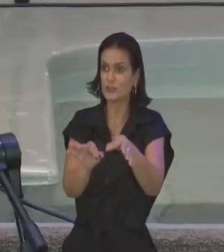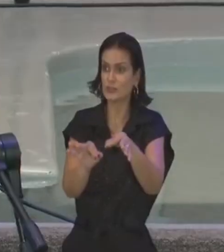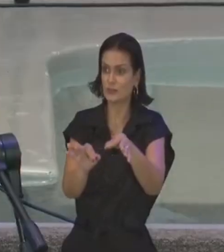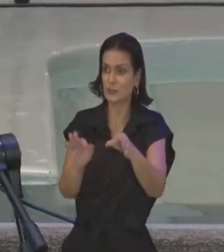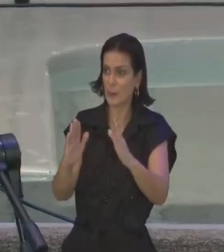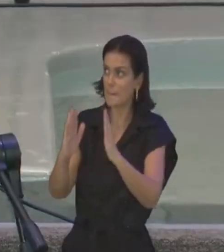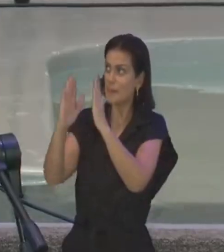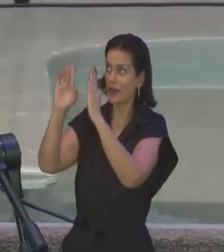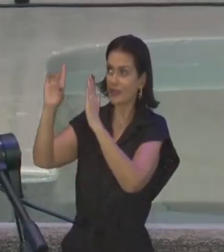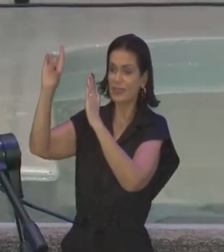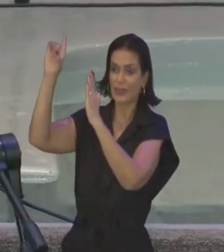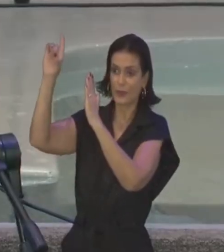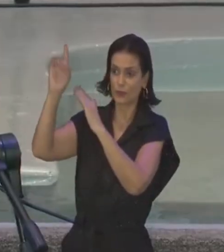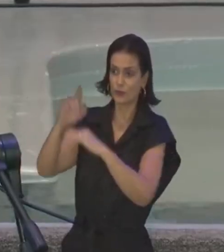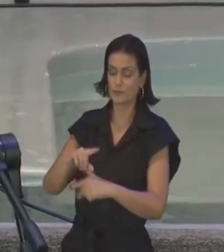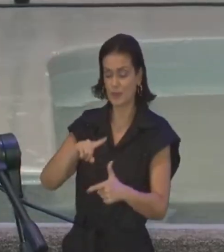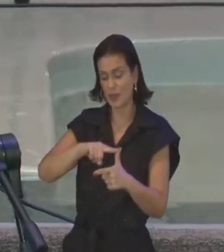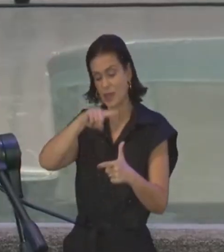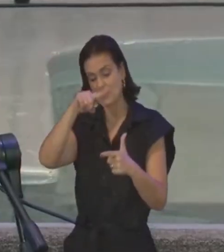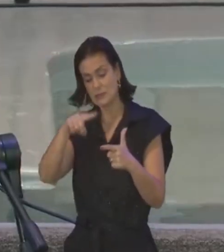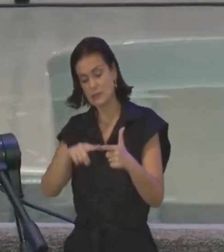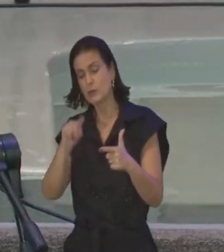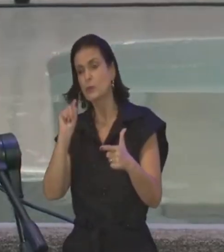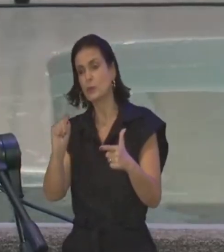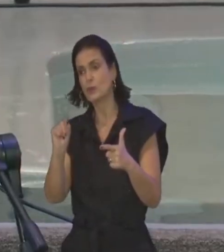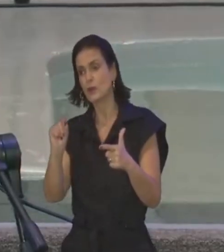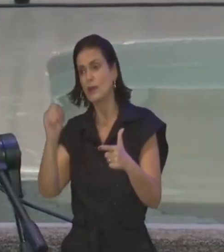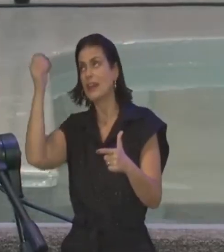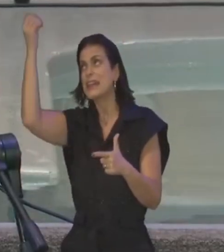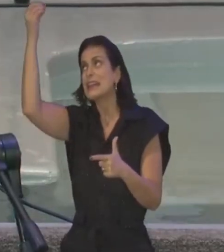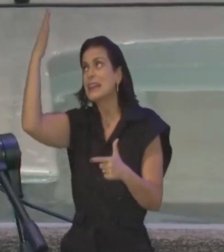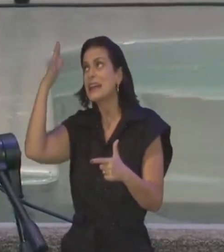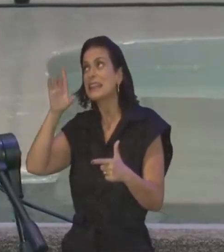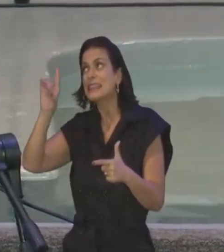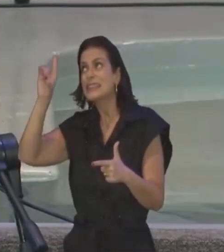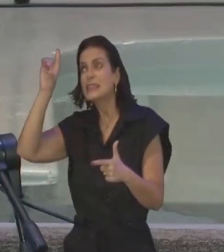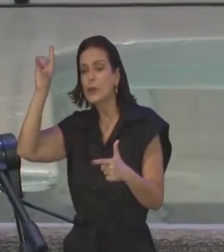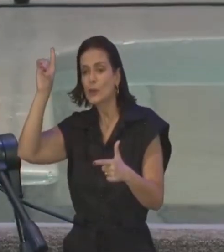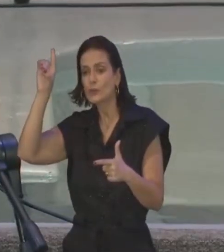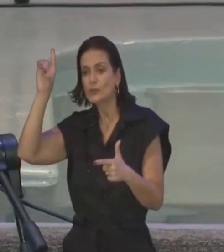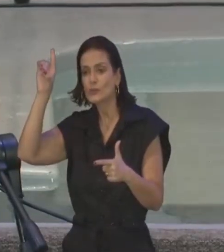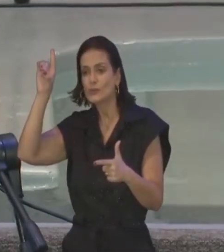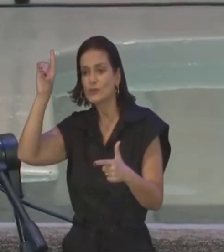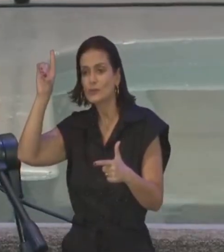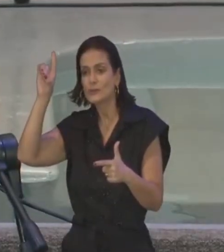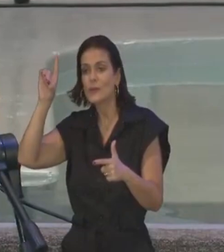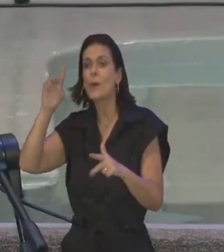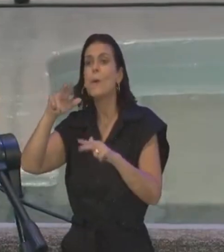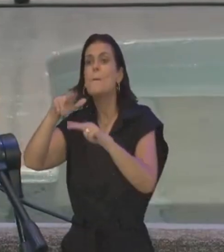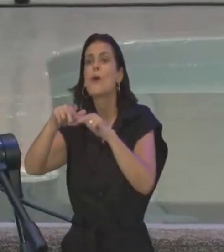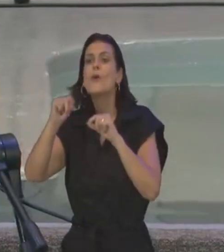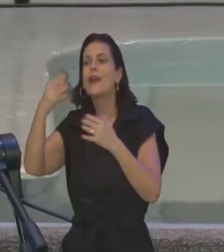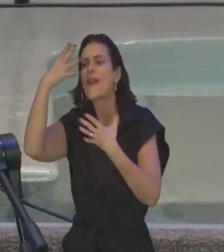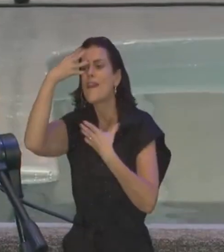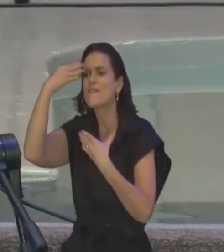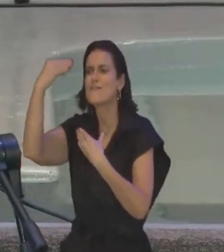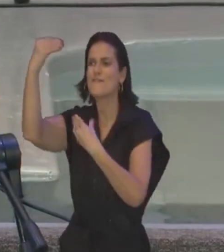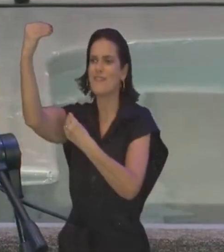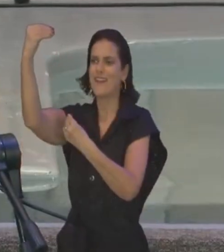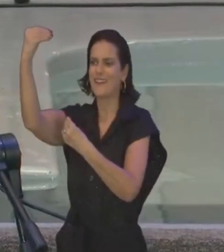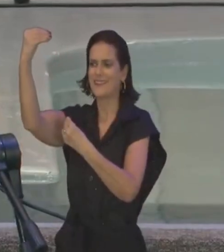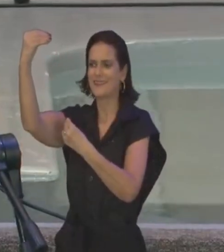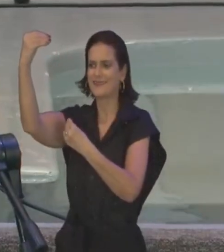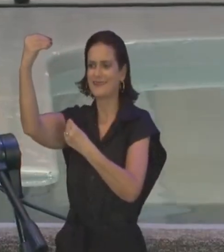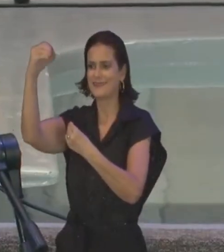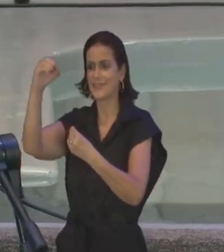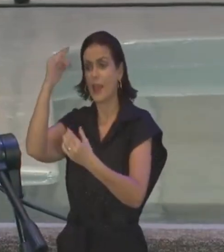céu. A segunda coisa, a graça de Deus mediante a fé. É